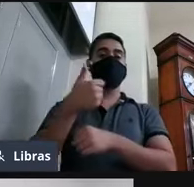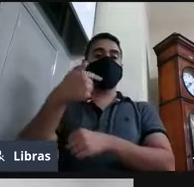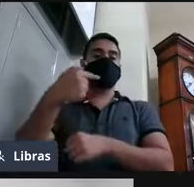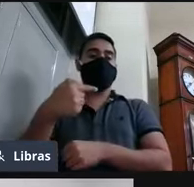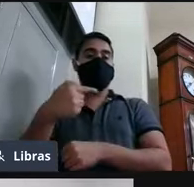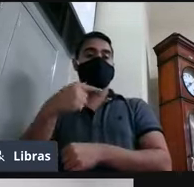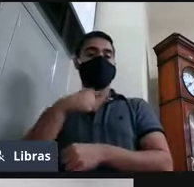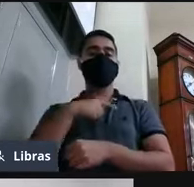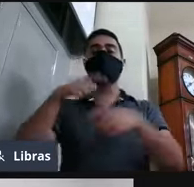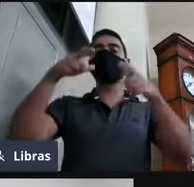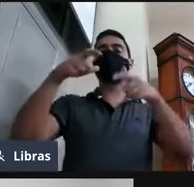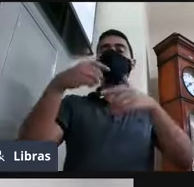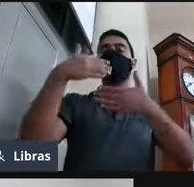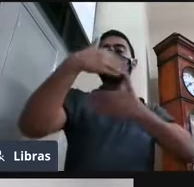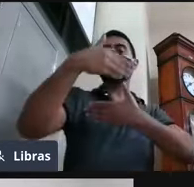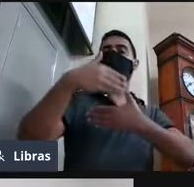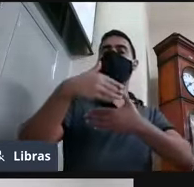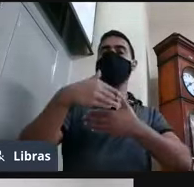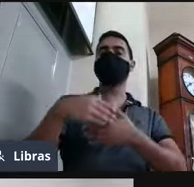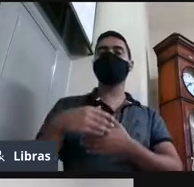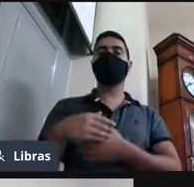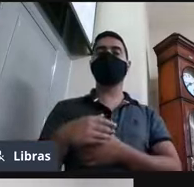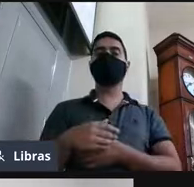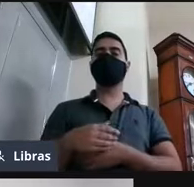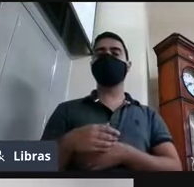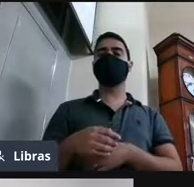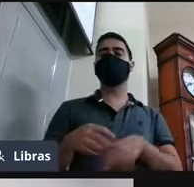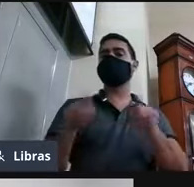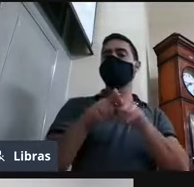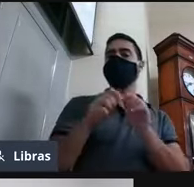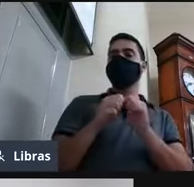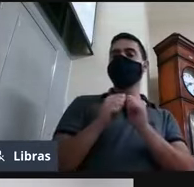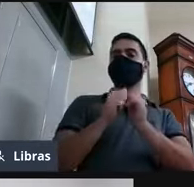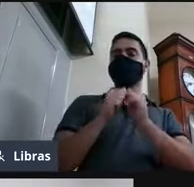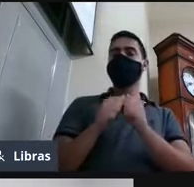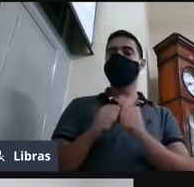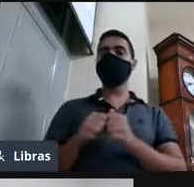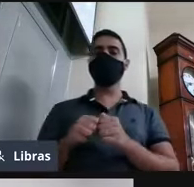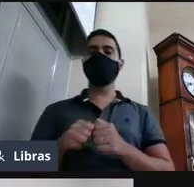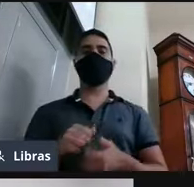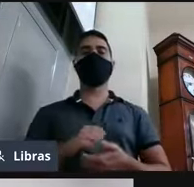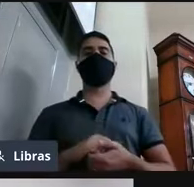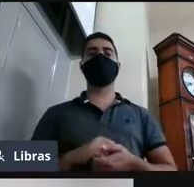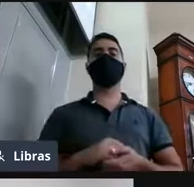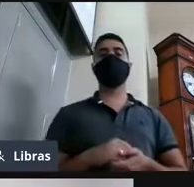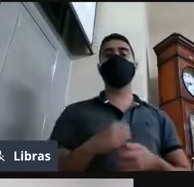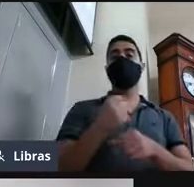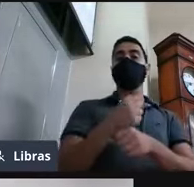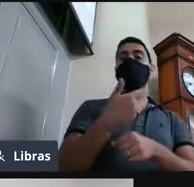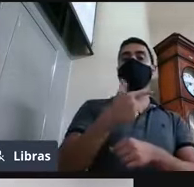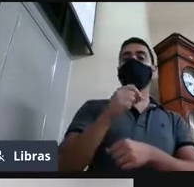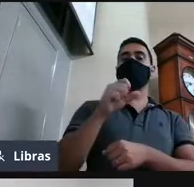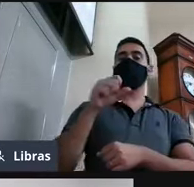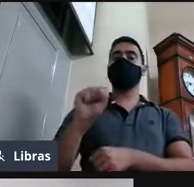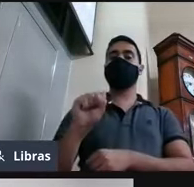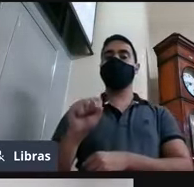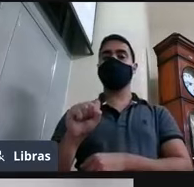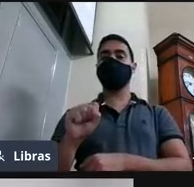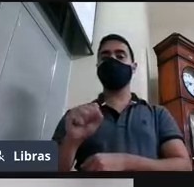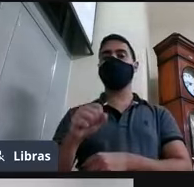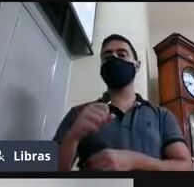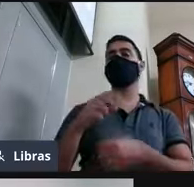de ônibus ali na frente e trouxemos ponto junto com o vereador Celcinho para o Dudu Lopes. Em 2018, foi o ônibus Valença